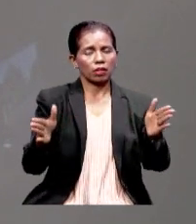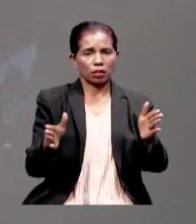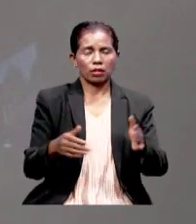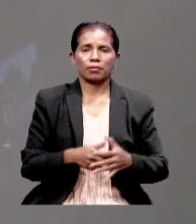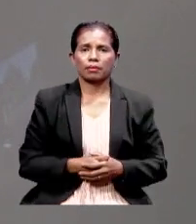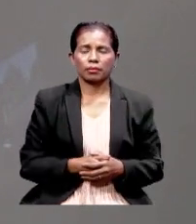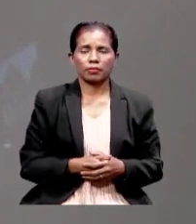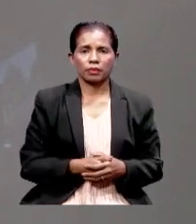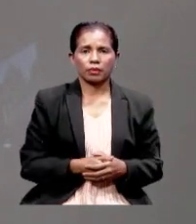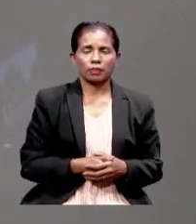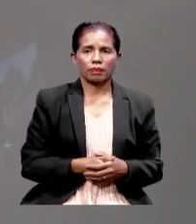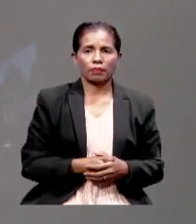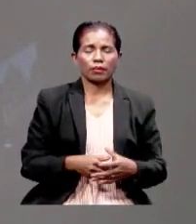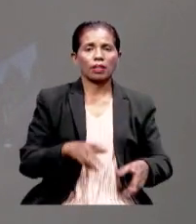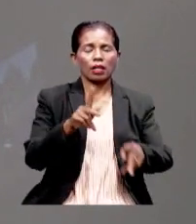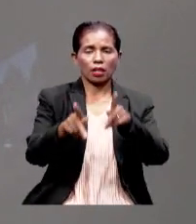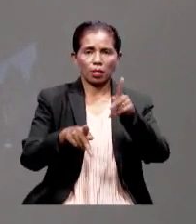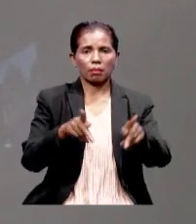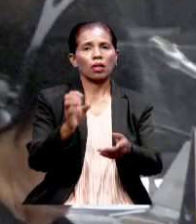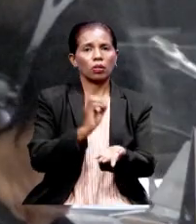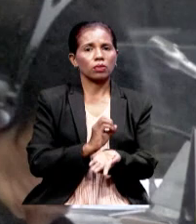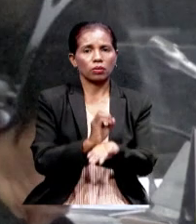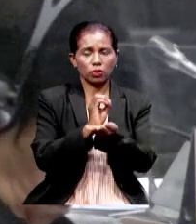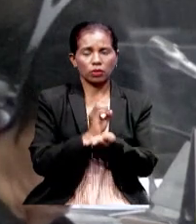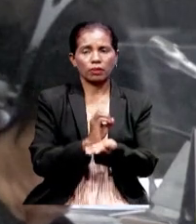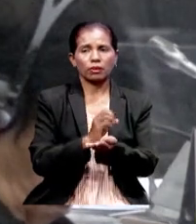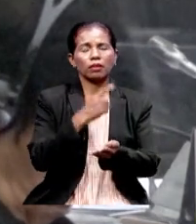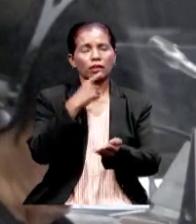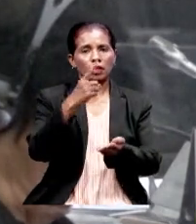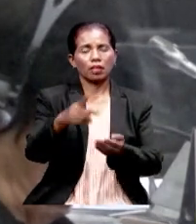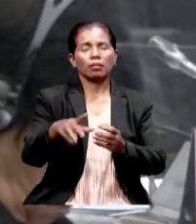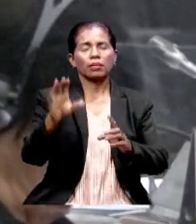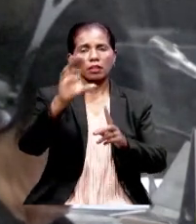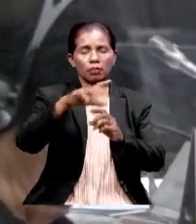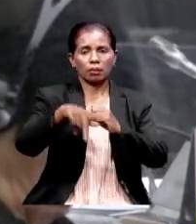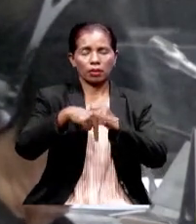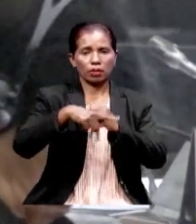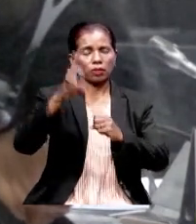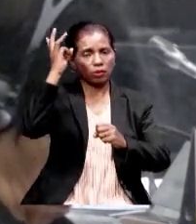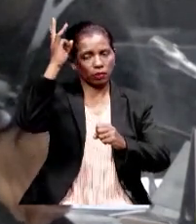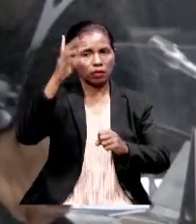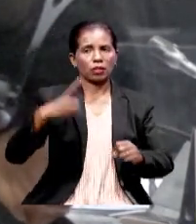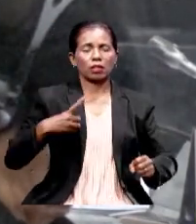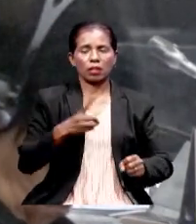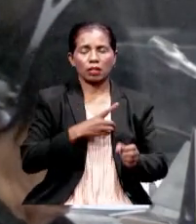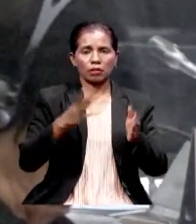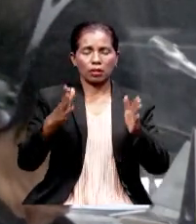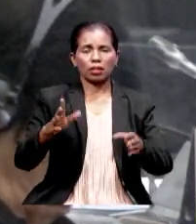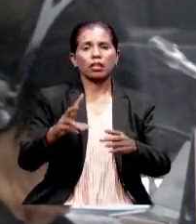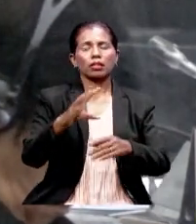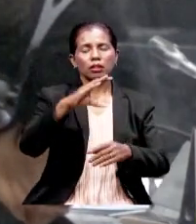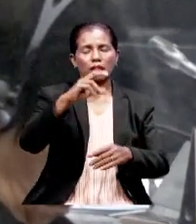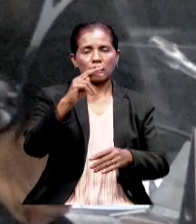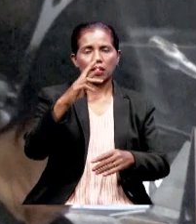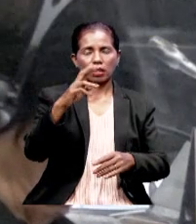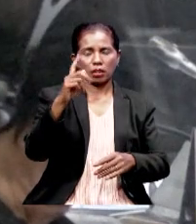ba direito coletivo povo ambenonia hatamba sefi bancada Fretolin a preocupação ne deputada CNRT Virginia Anabelo